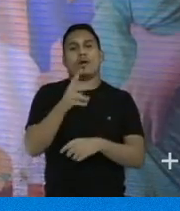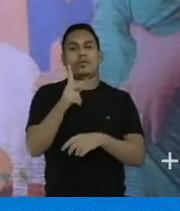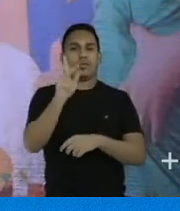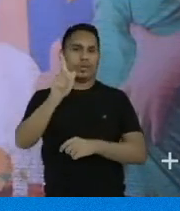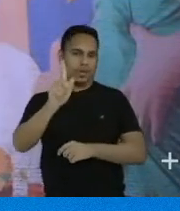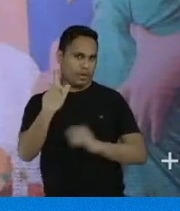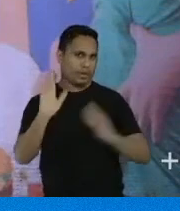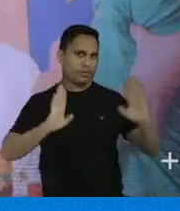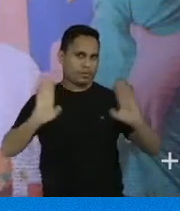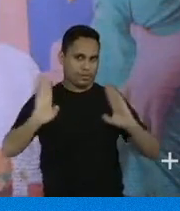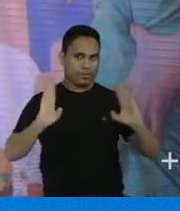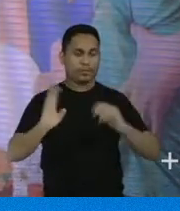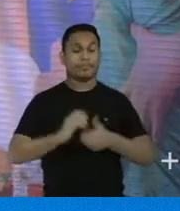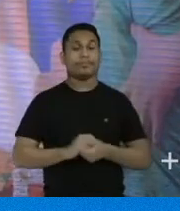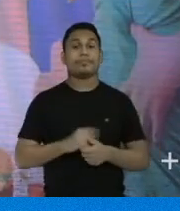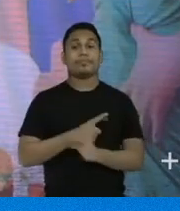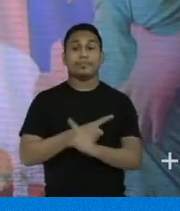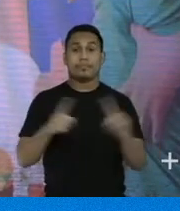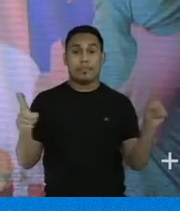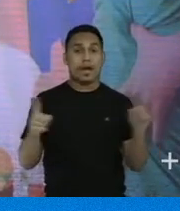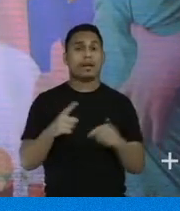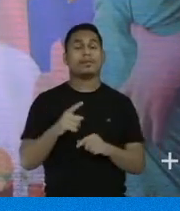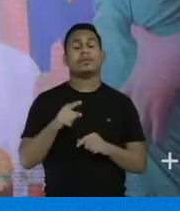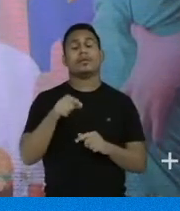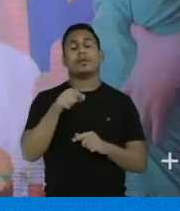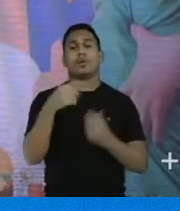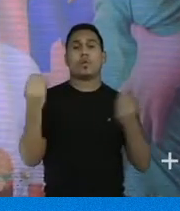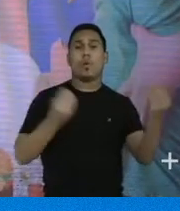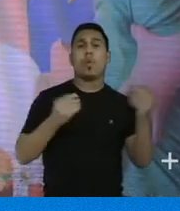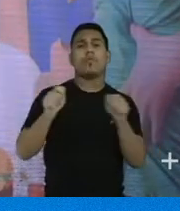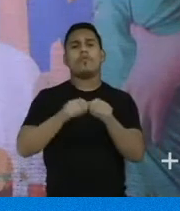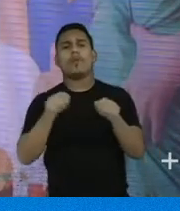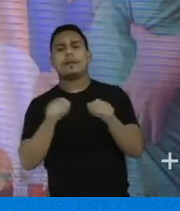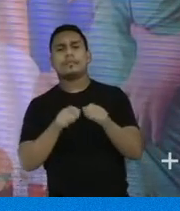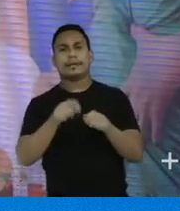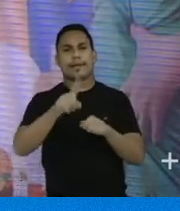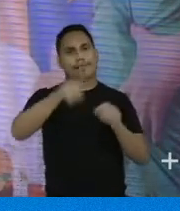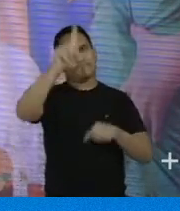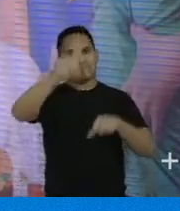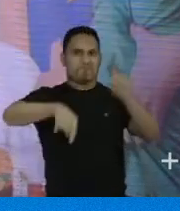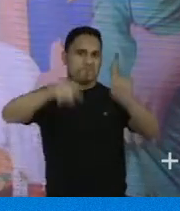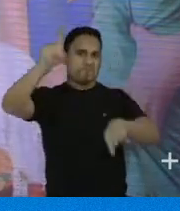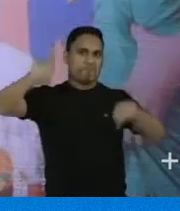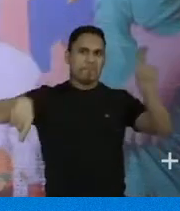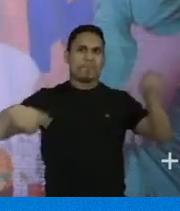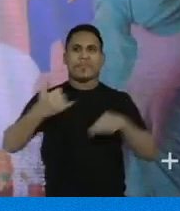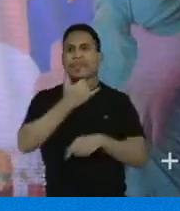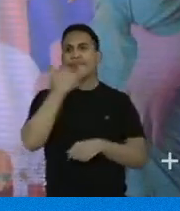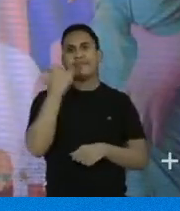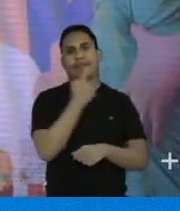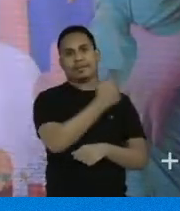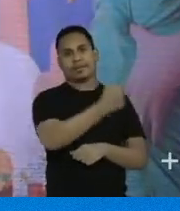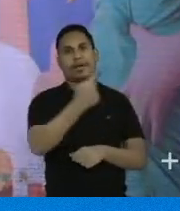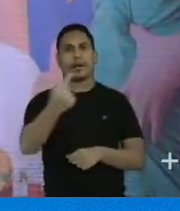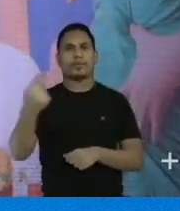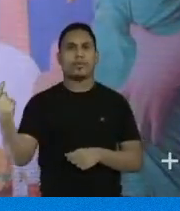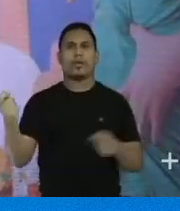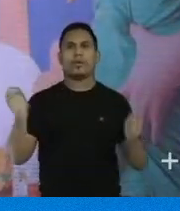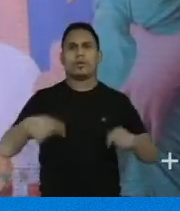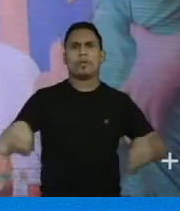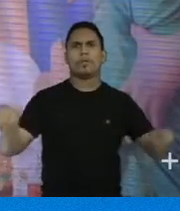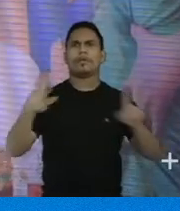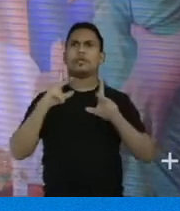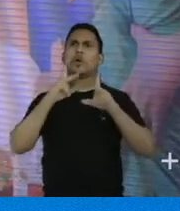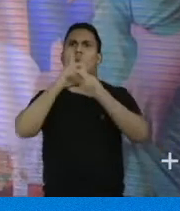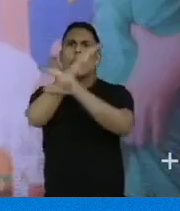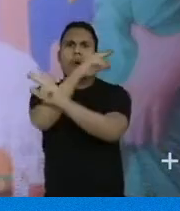Mas, como eu falei, a forma de fazer isso é individualizado, não precisa nem uma dieta radical, nem extremista, nem